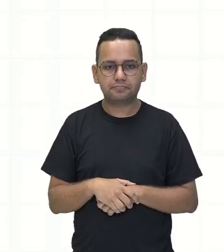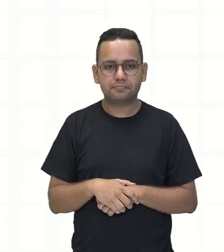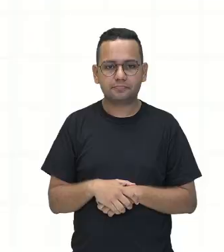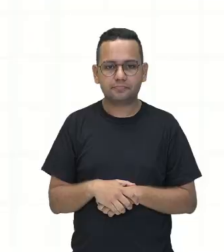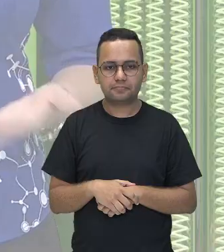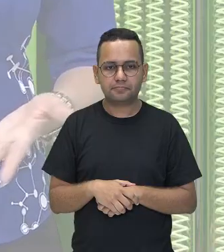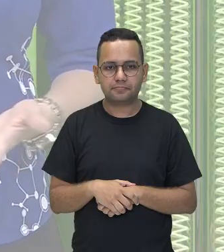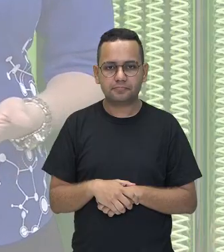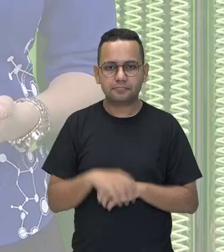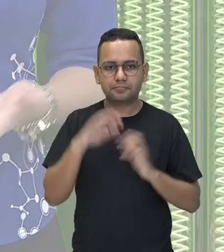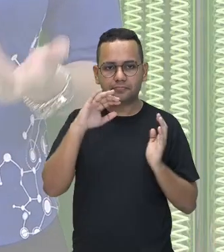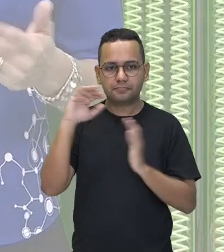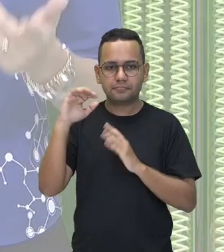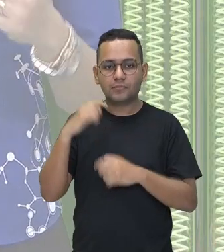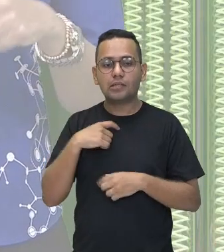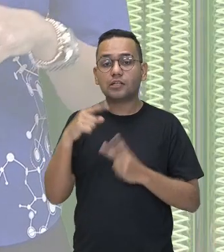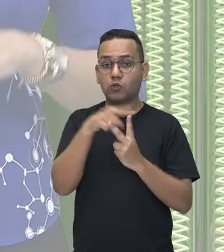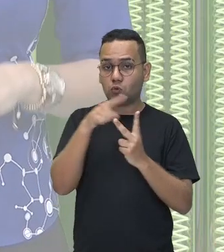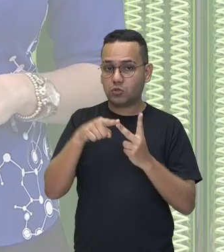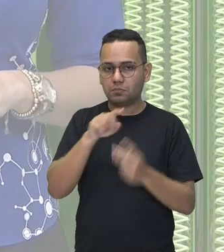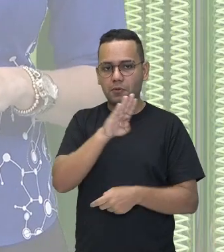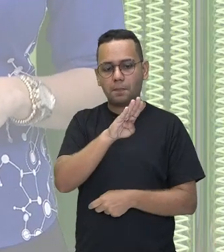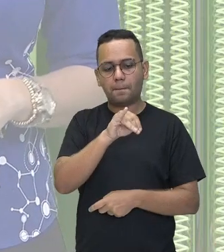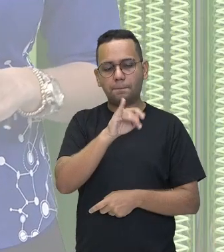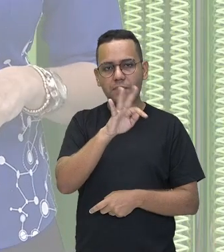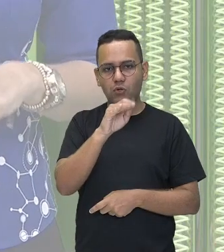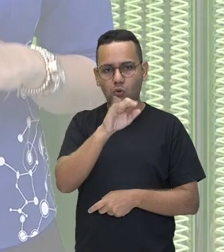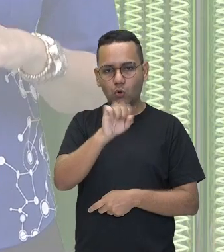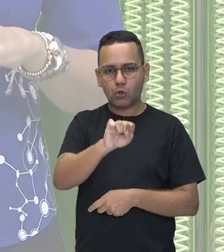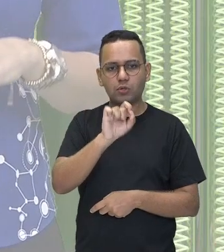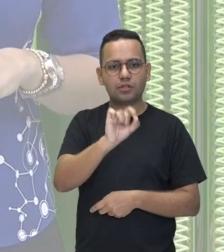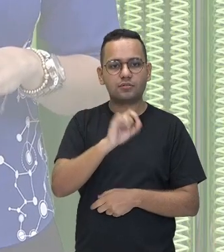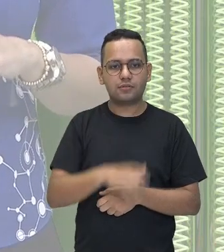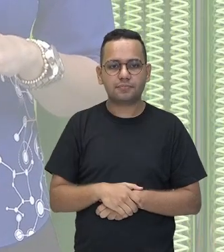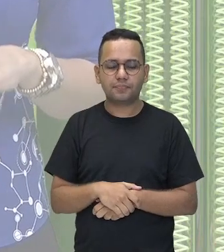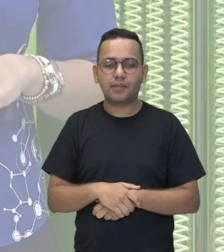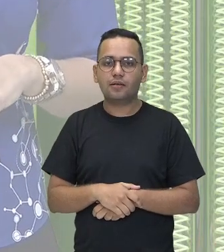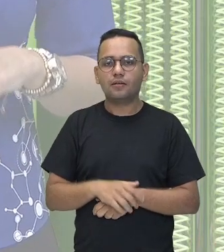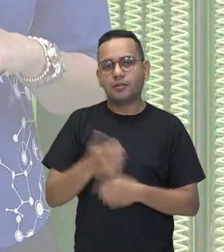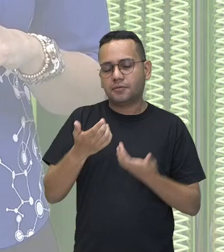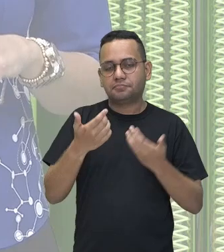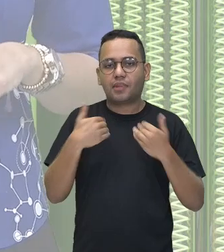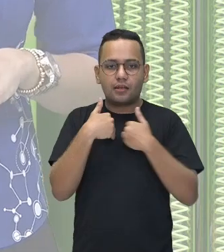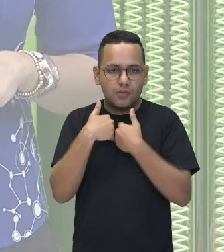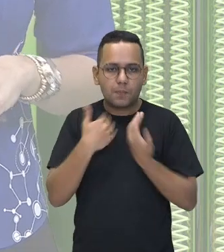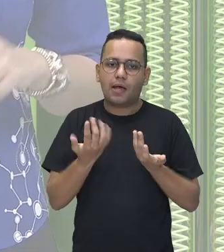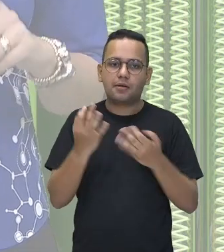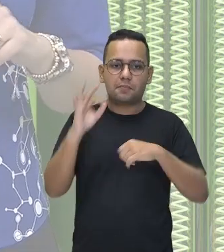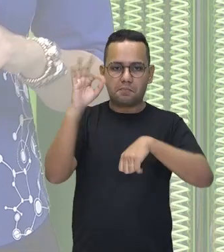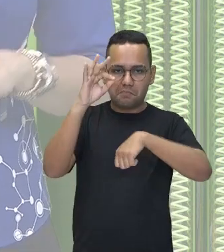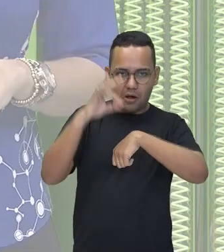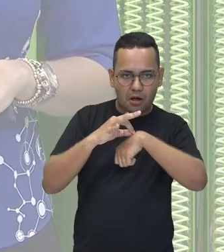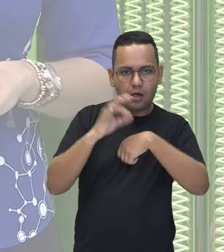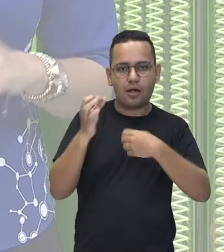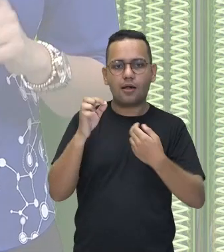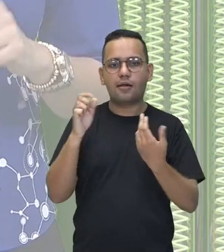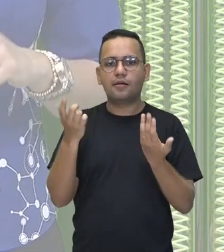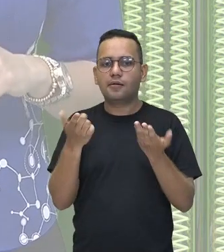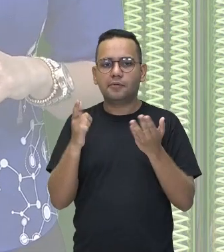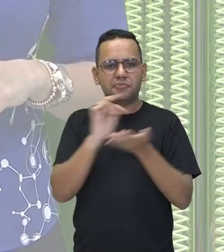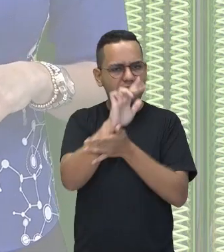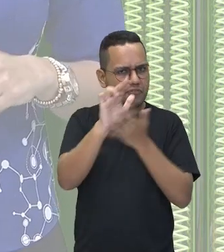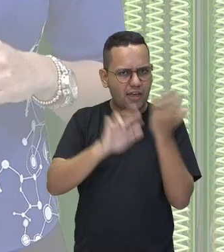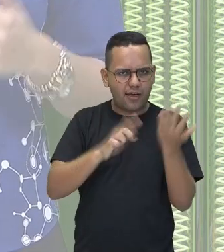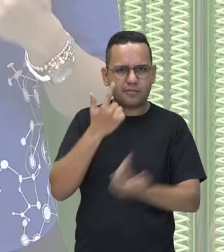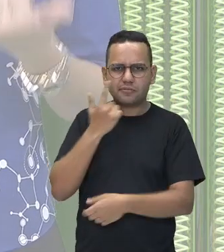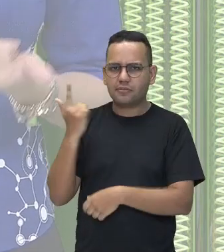podem ser bióticos, quando são seres vivos, no caso das abelhas, vespas, borboletas, pássaros,